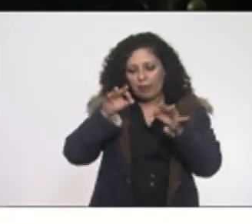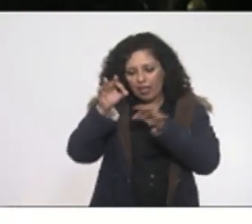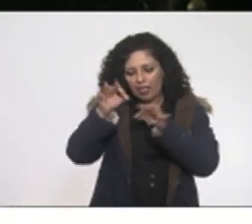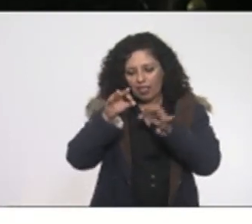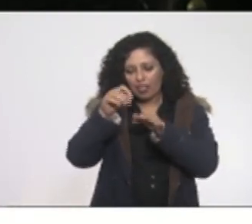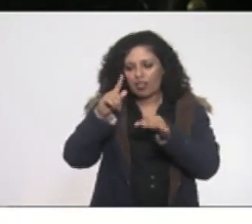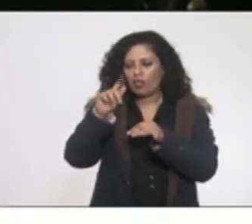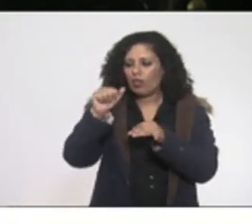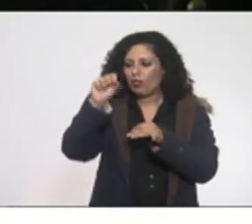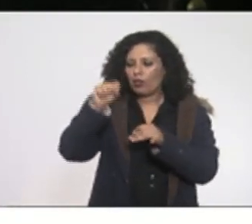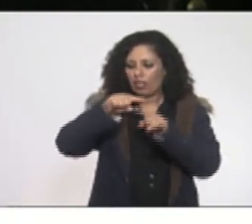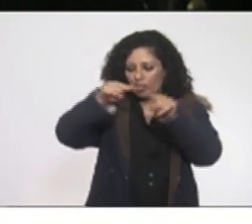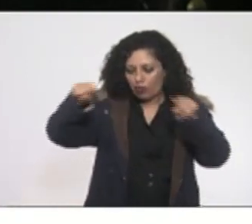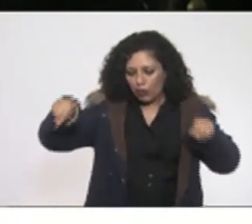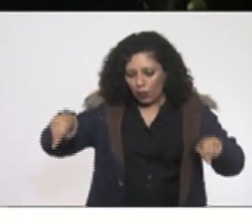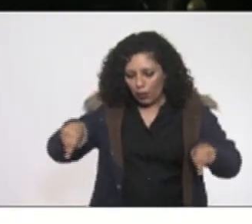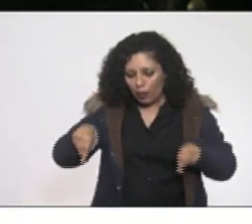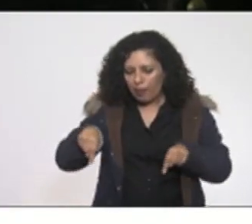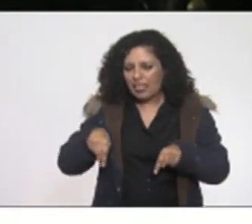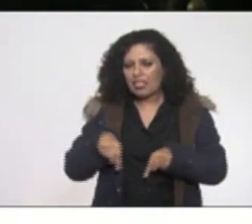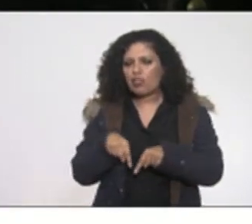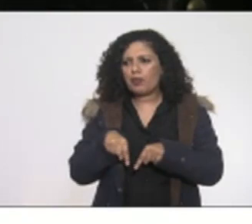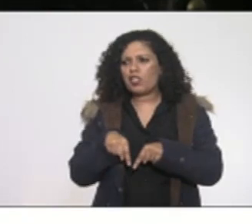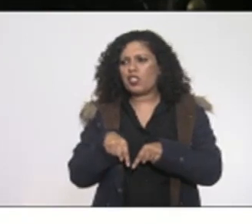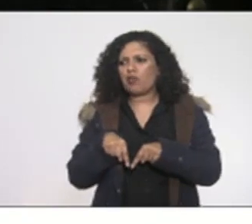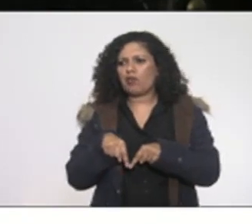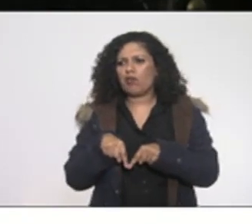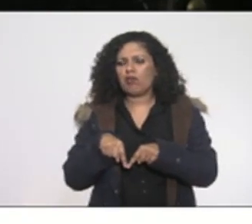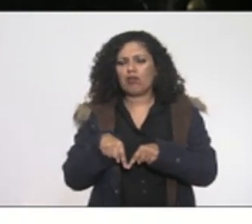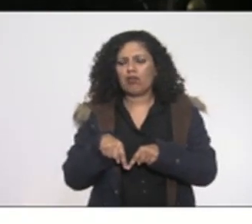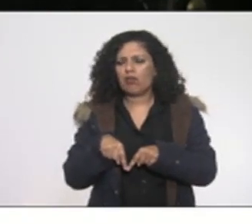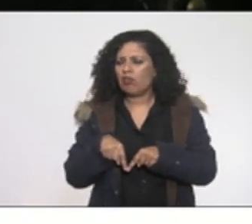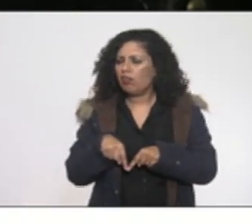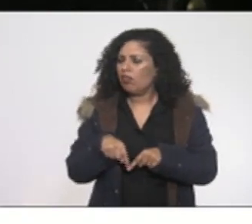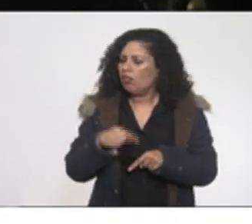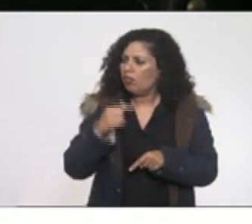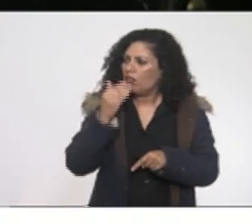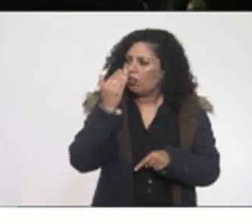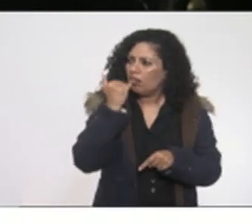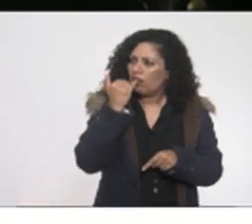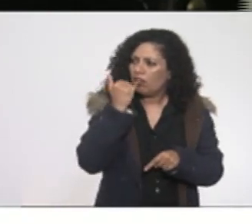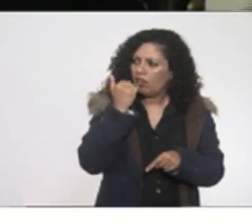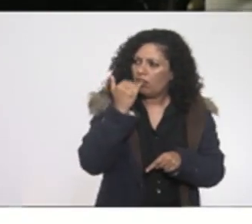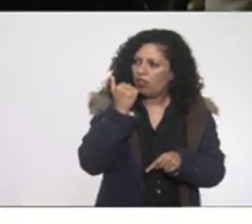prático. O senhor conhece algum tipo de